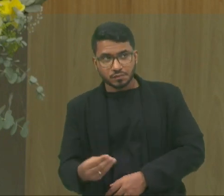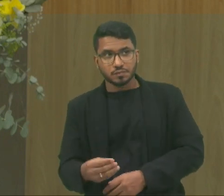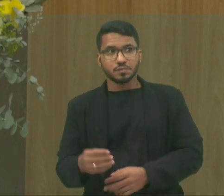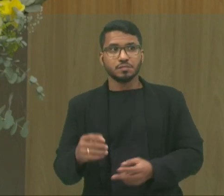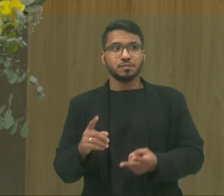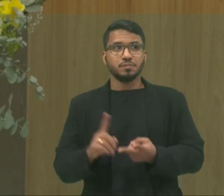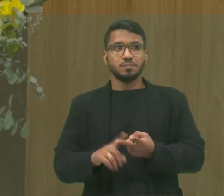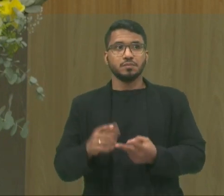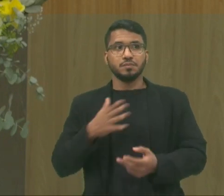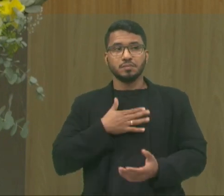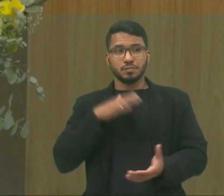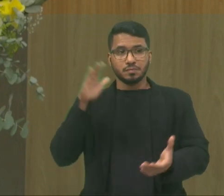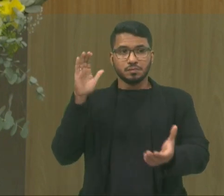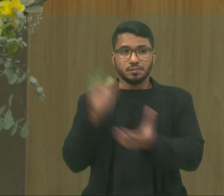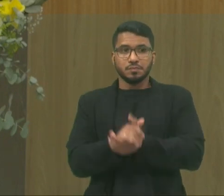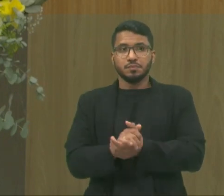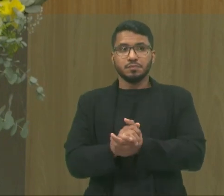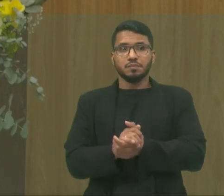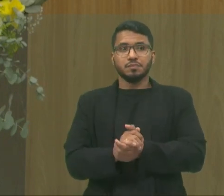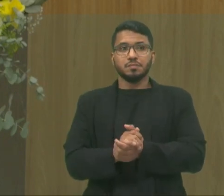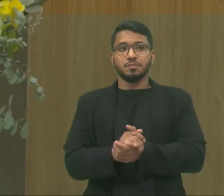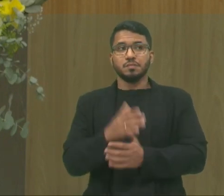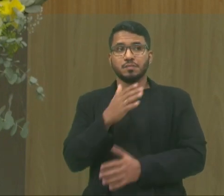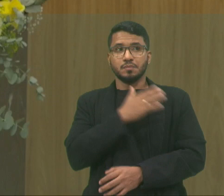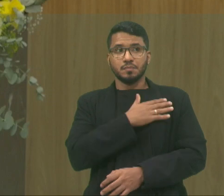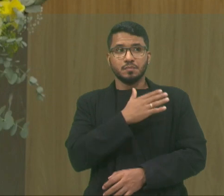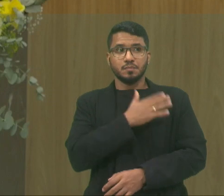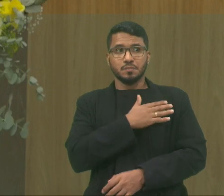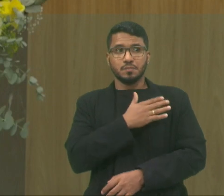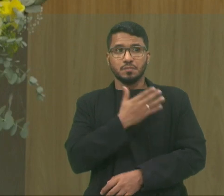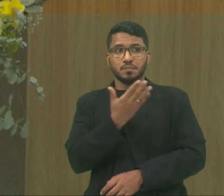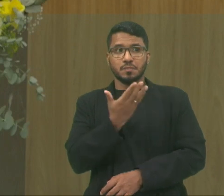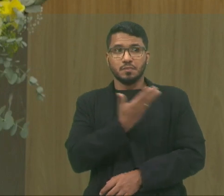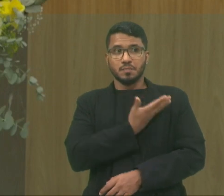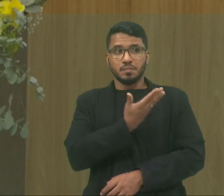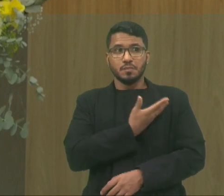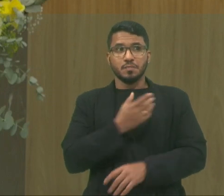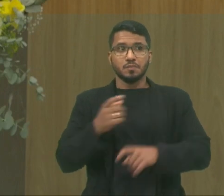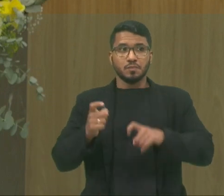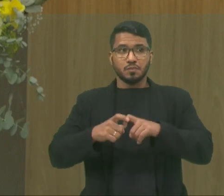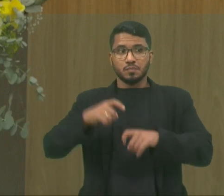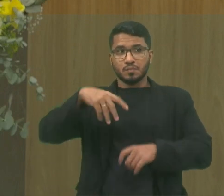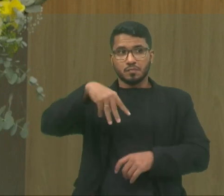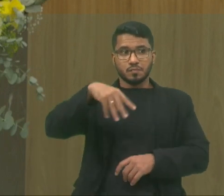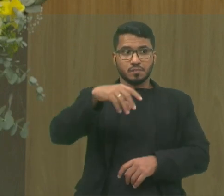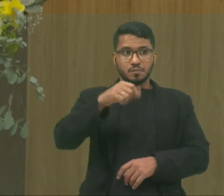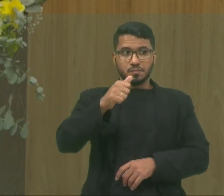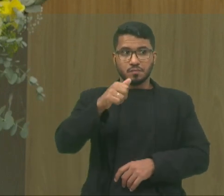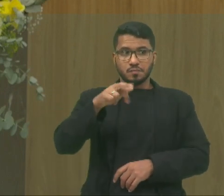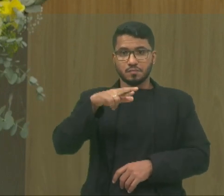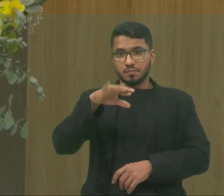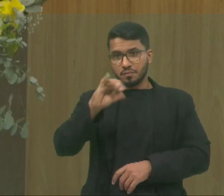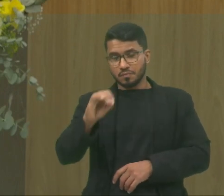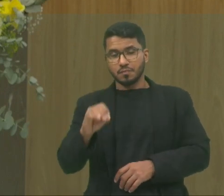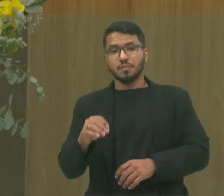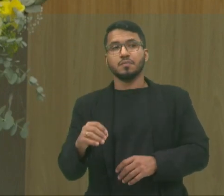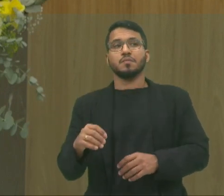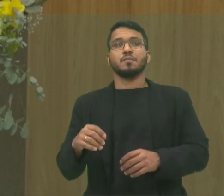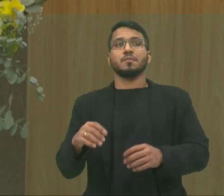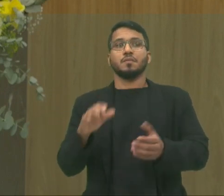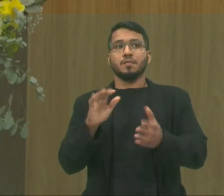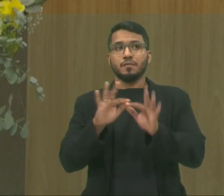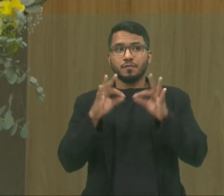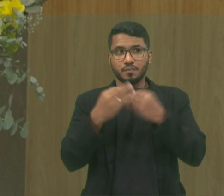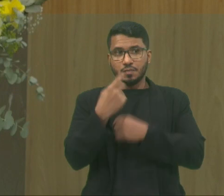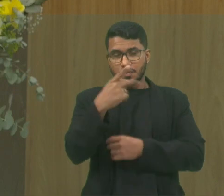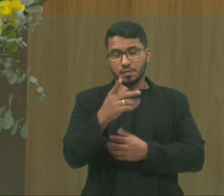a minha esposa, o meu querido doutor Mário Lúcio, com a família dele toda, a doutora. Eu só